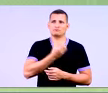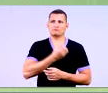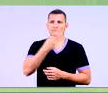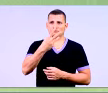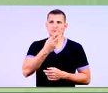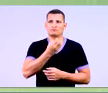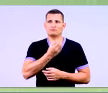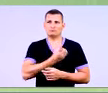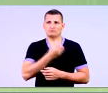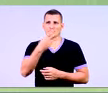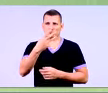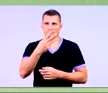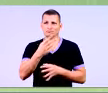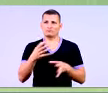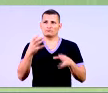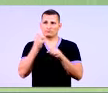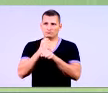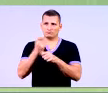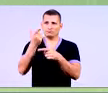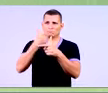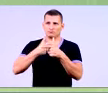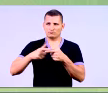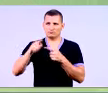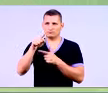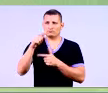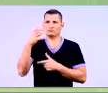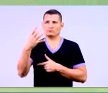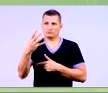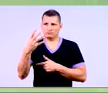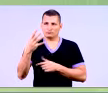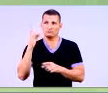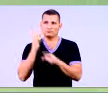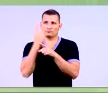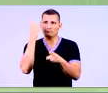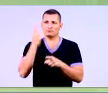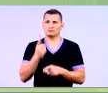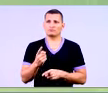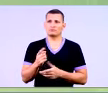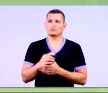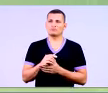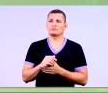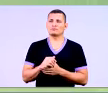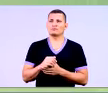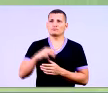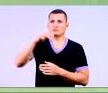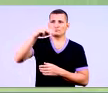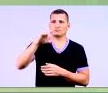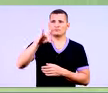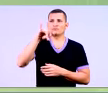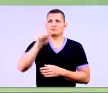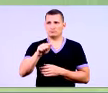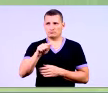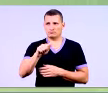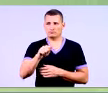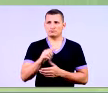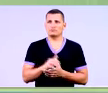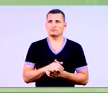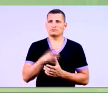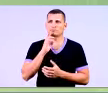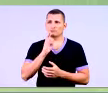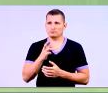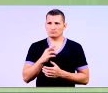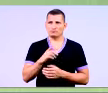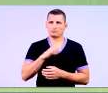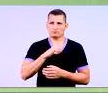e dividir elas por 4 para fechar a minha média então eu ter valores e voltei os operadores para